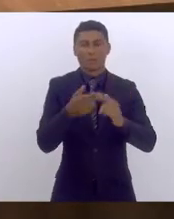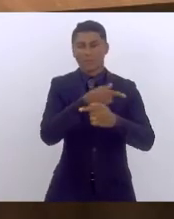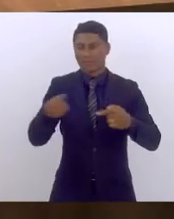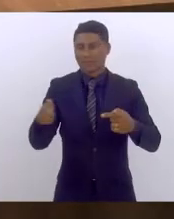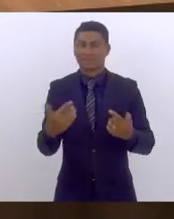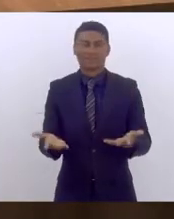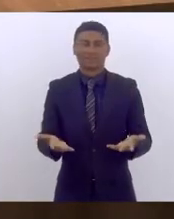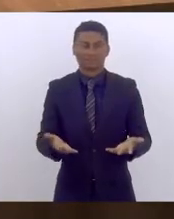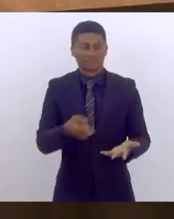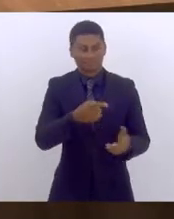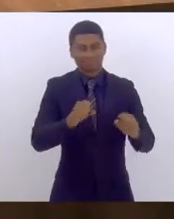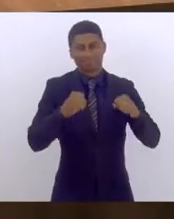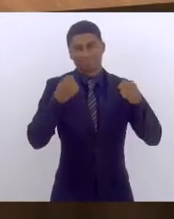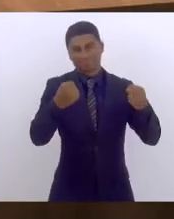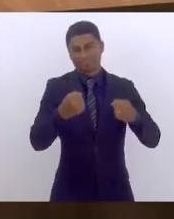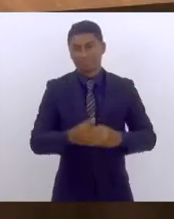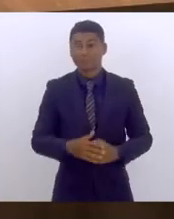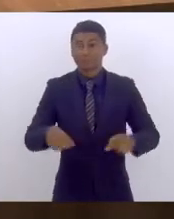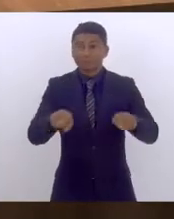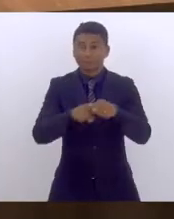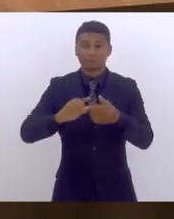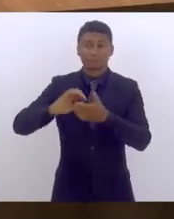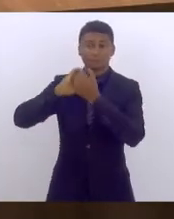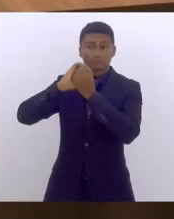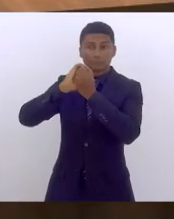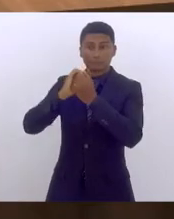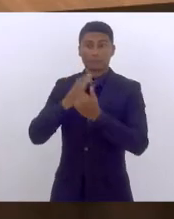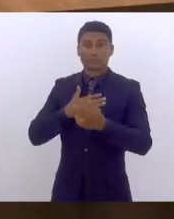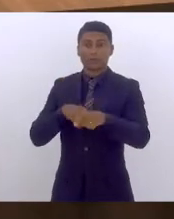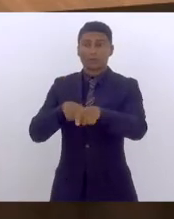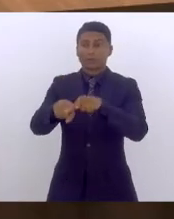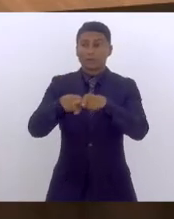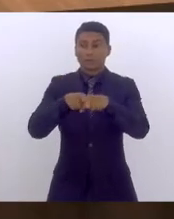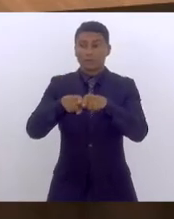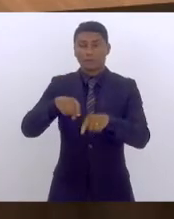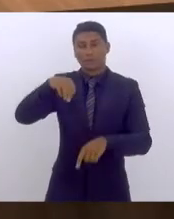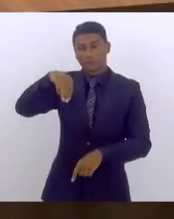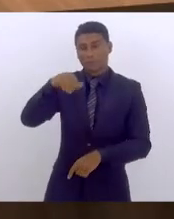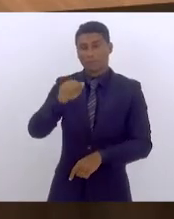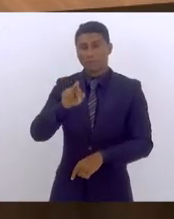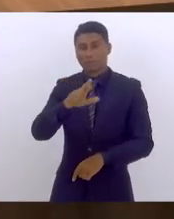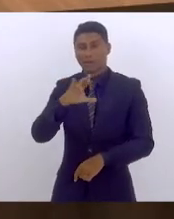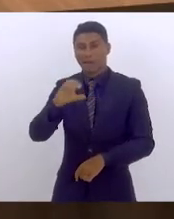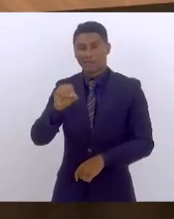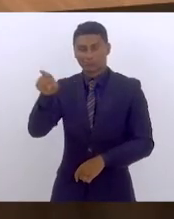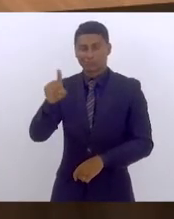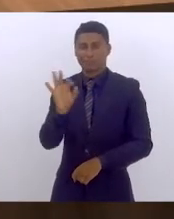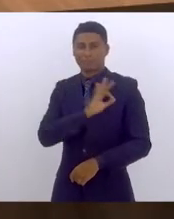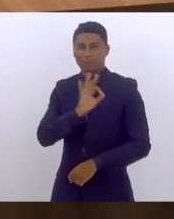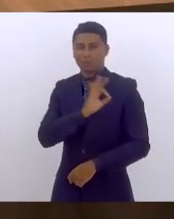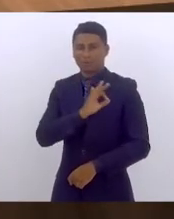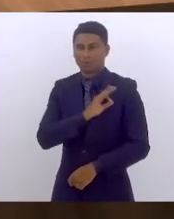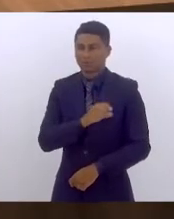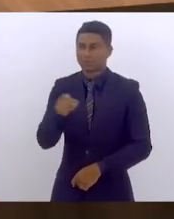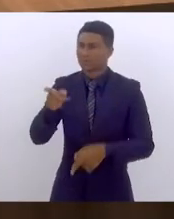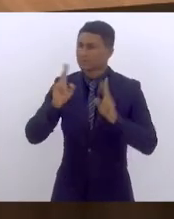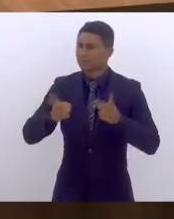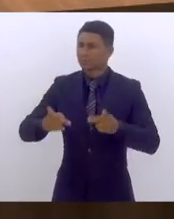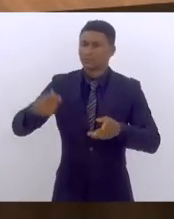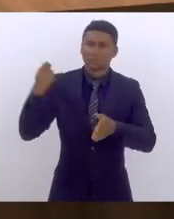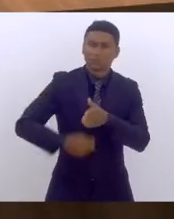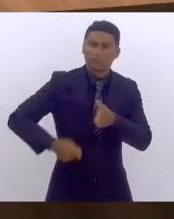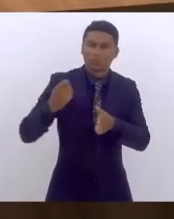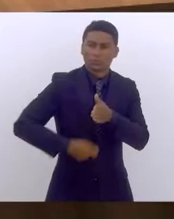após. Quero saudar o meu querido irmão, Márcio Garcia, comissário de polícia, um grande defensor, lutador em